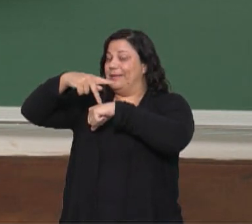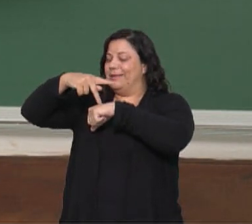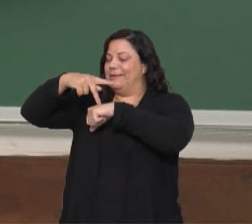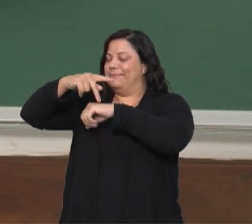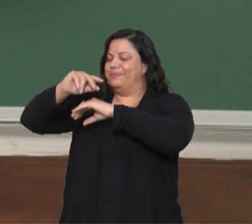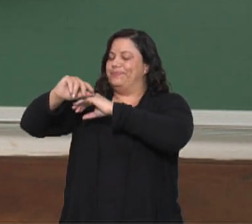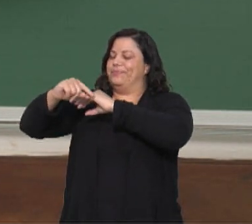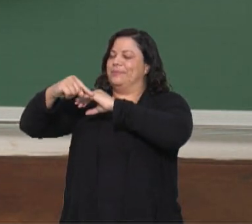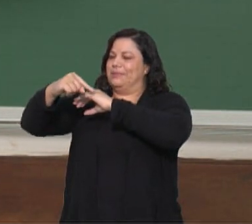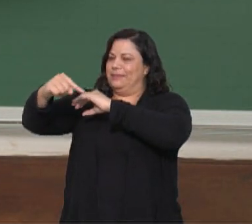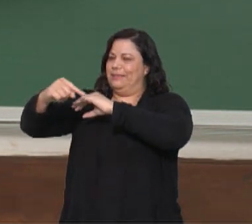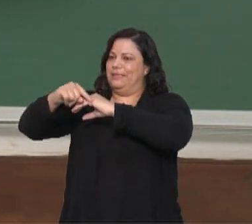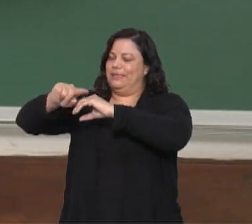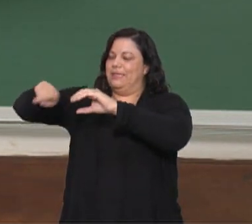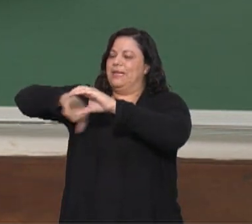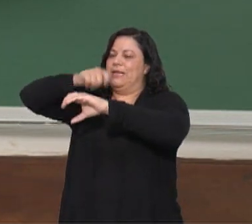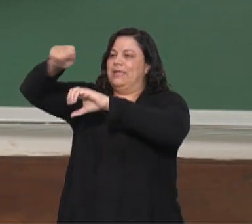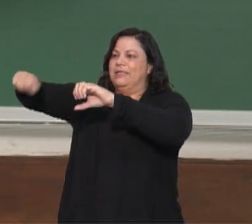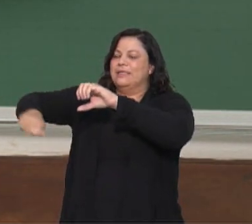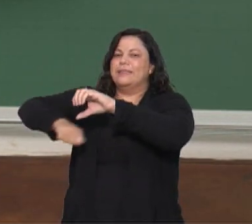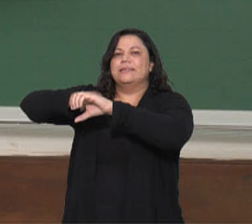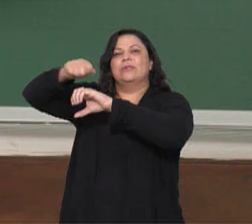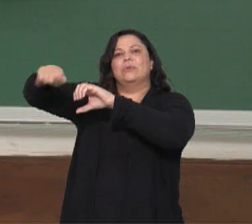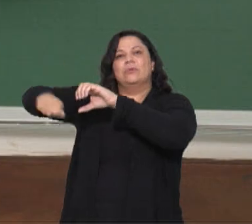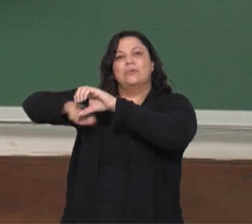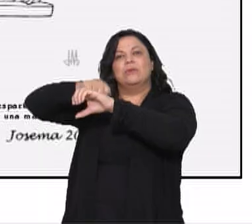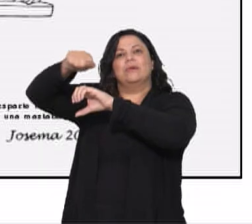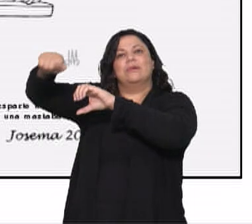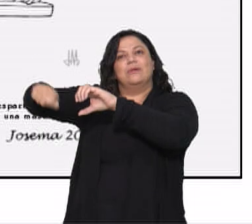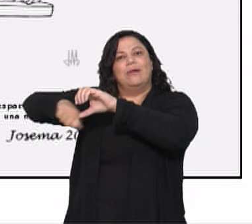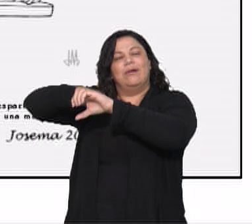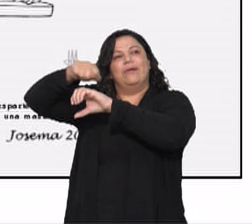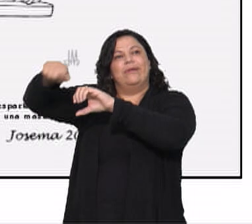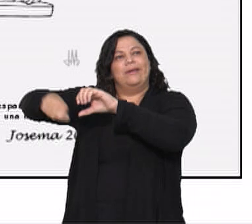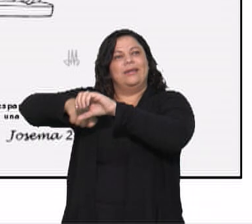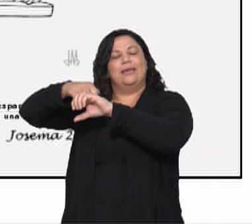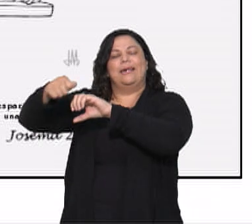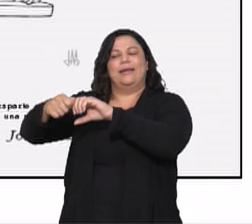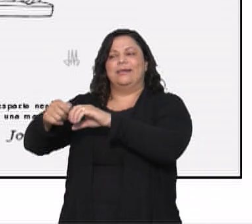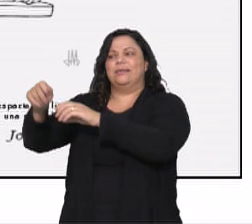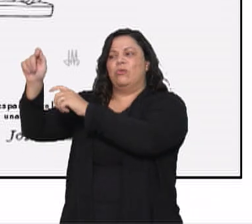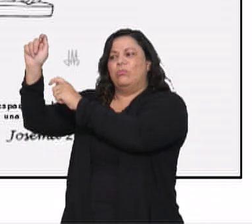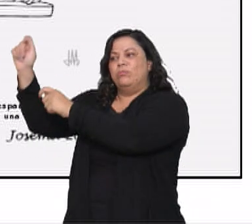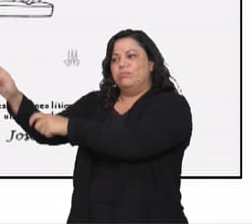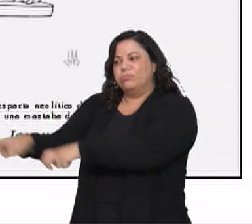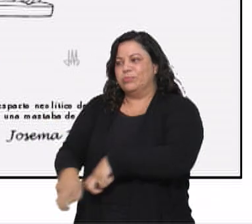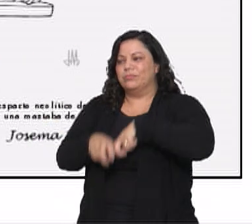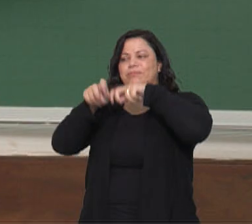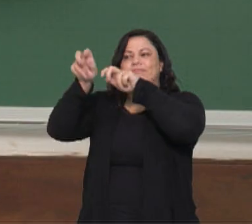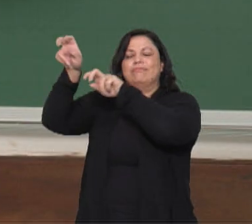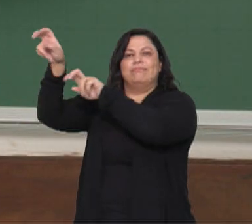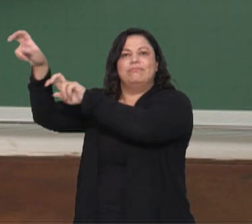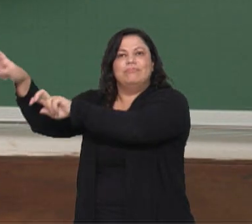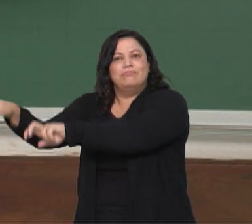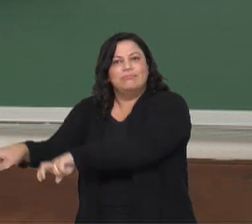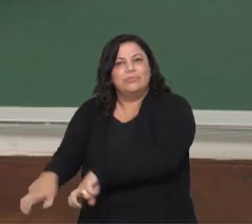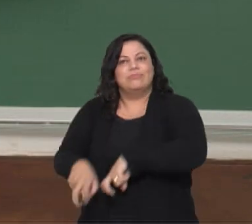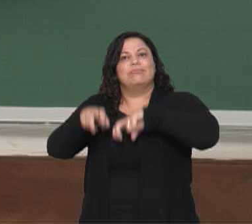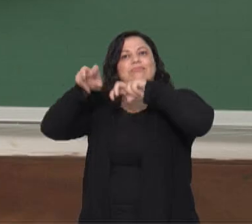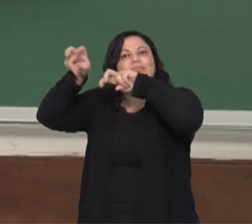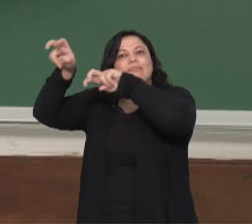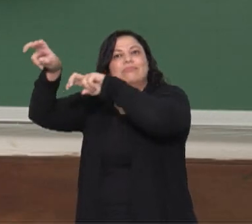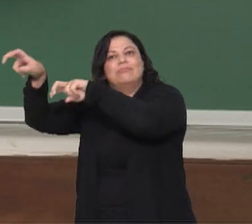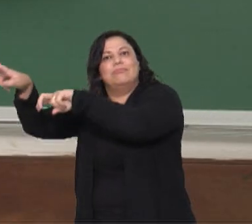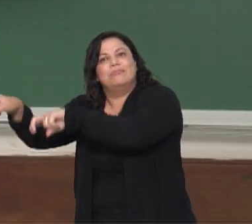enrolada no cipó, onde eles faziam um movimento, né, para fazer agricultura, como você pode ver essa imagem egípcia aqui.